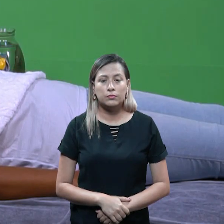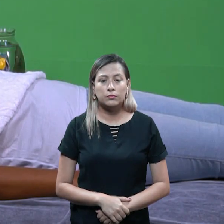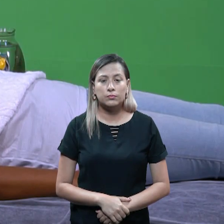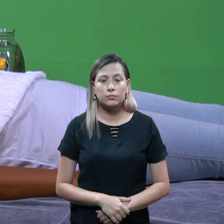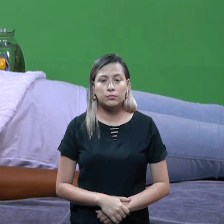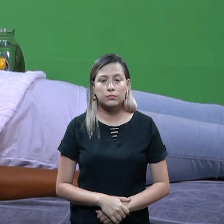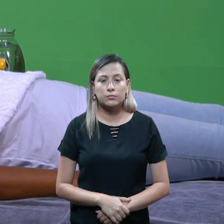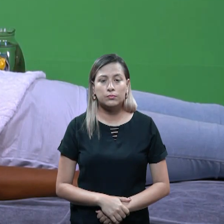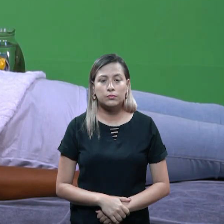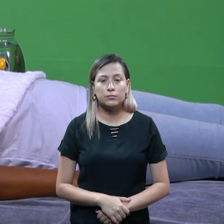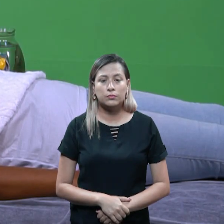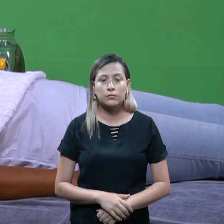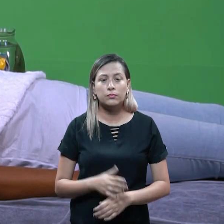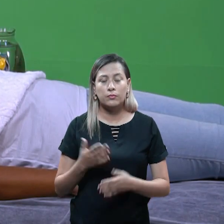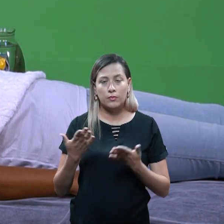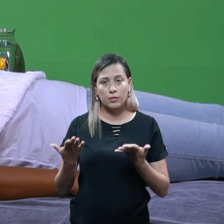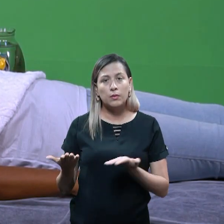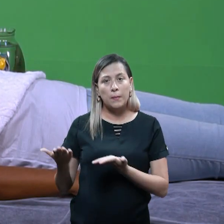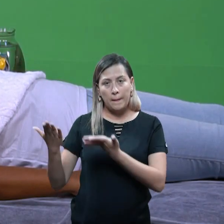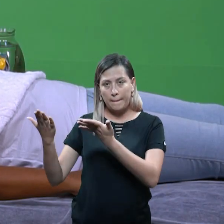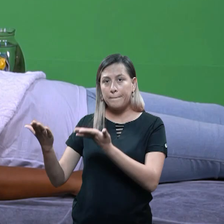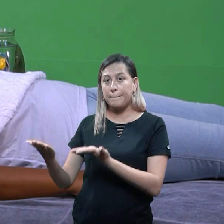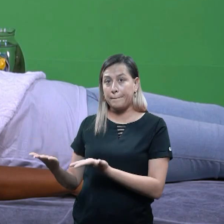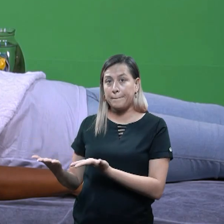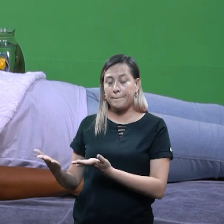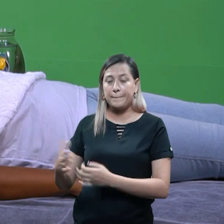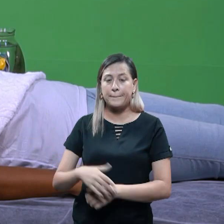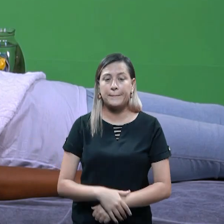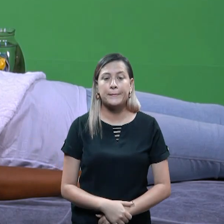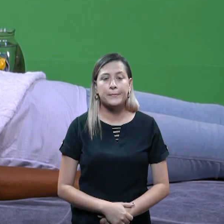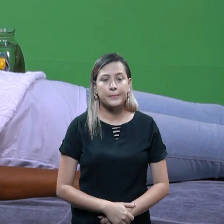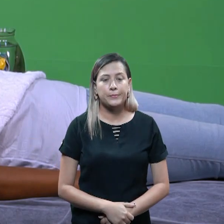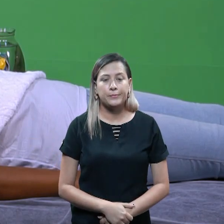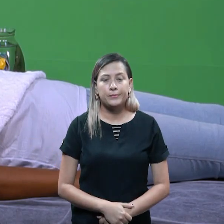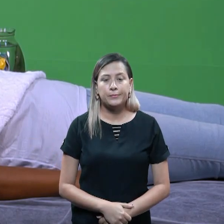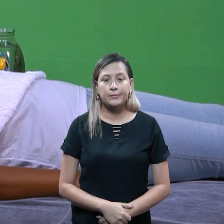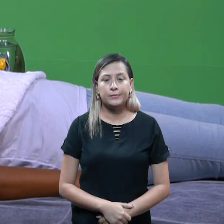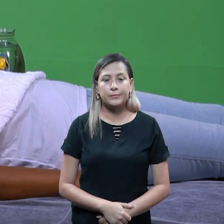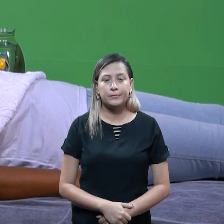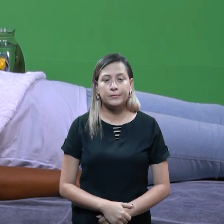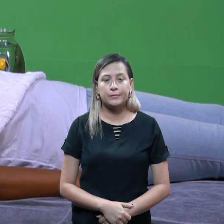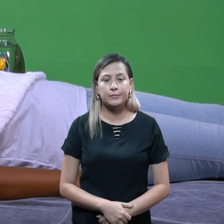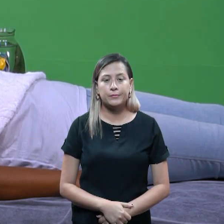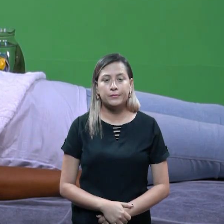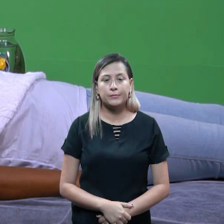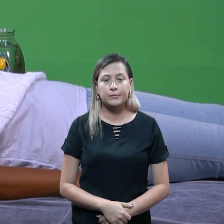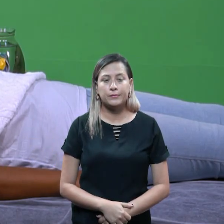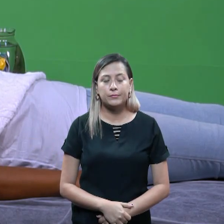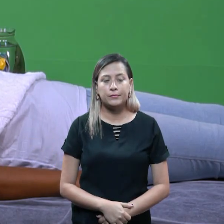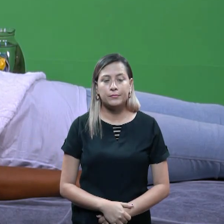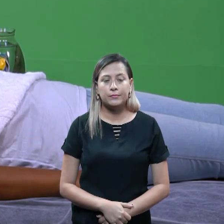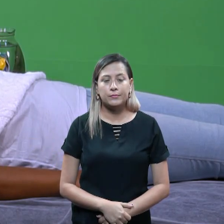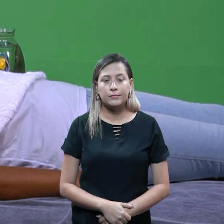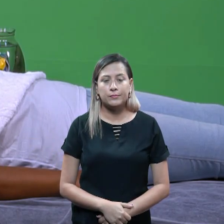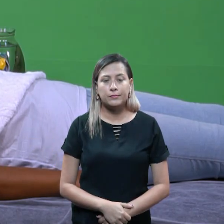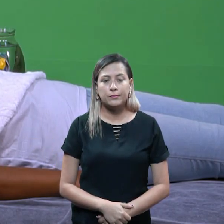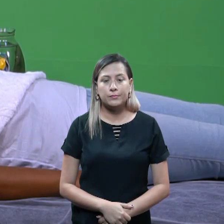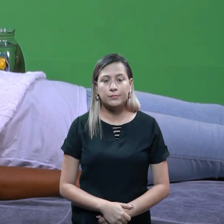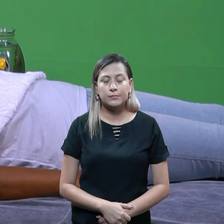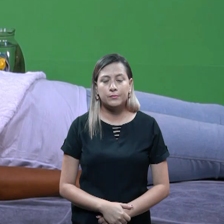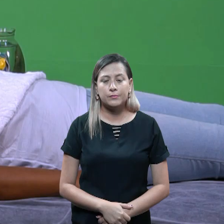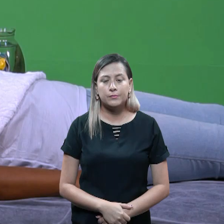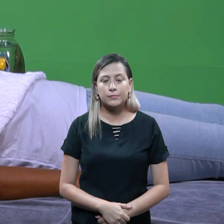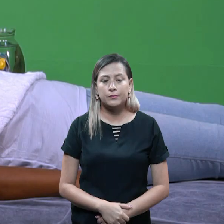Eu posso fazer aqui a partir do paquímetro. Eu risco o paquímetro bem nesse cantinho, certo?